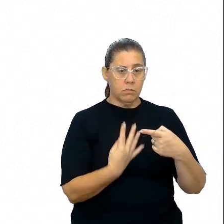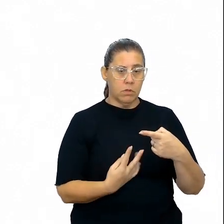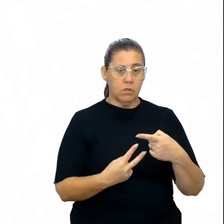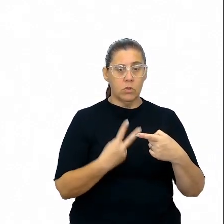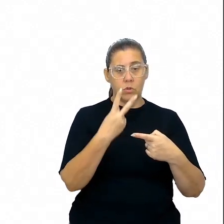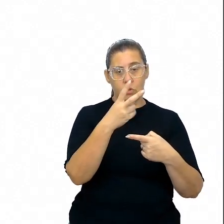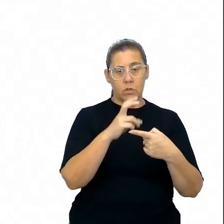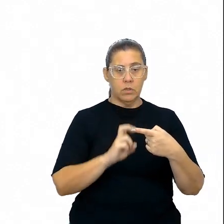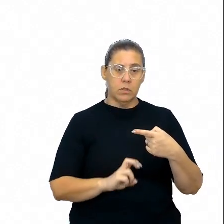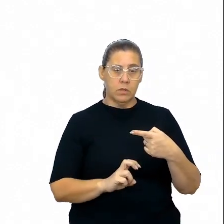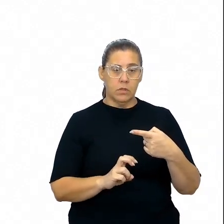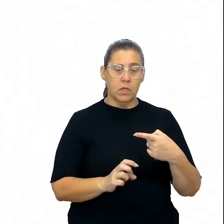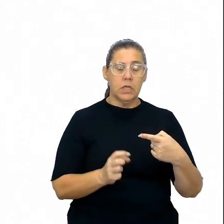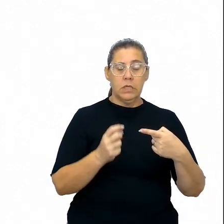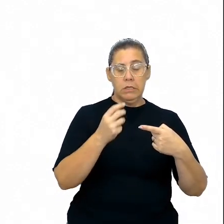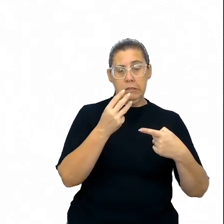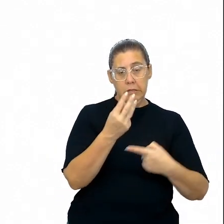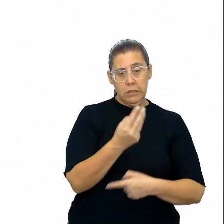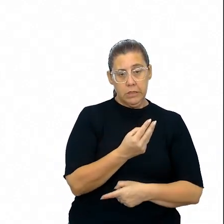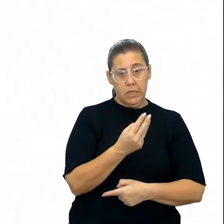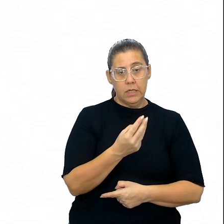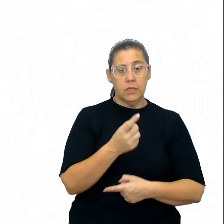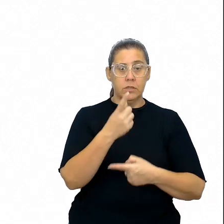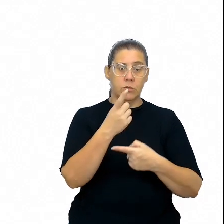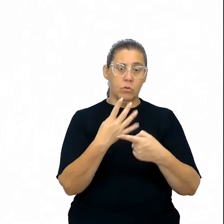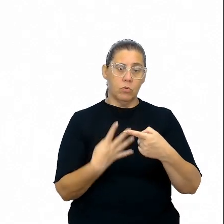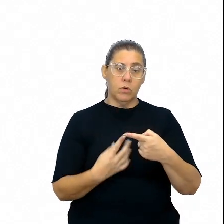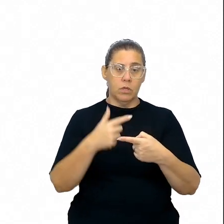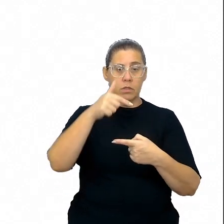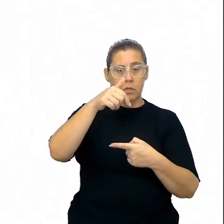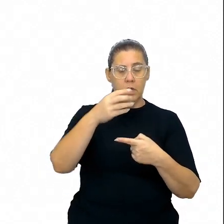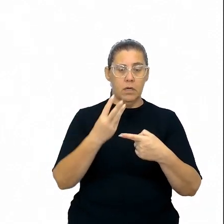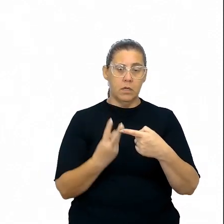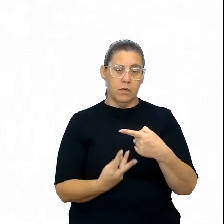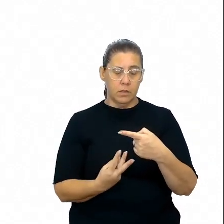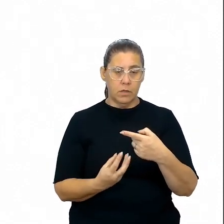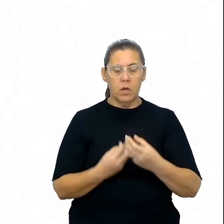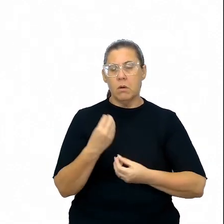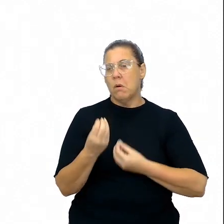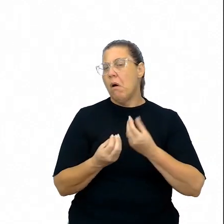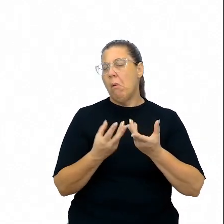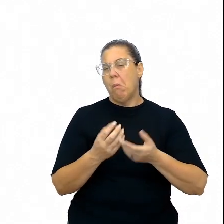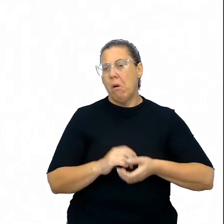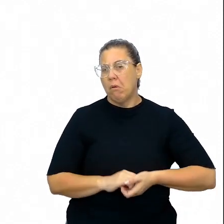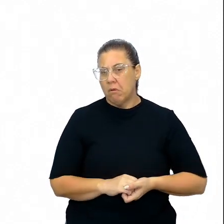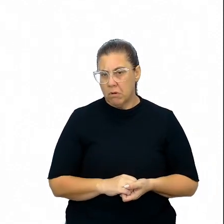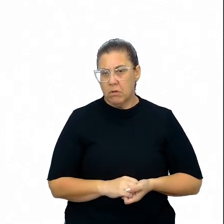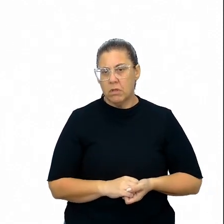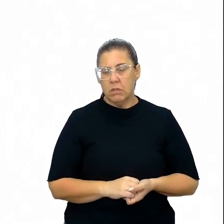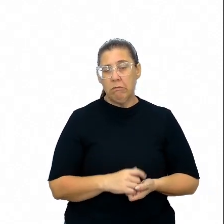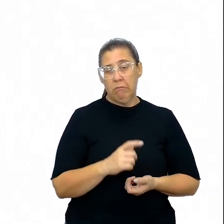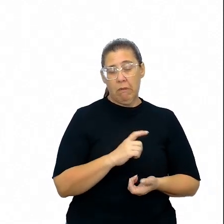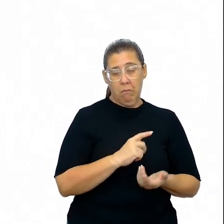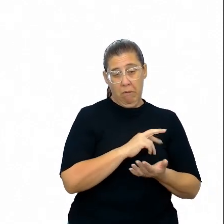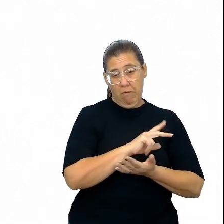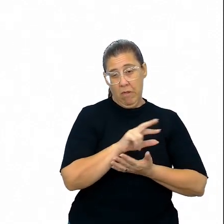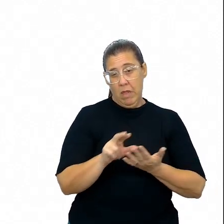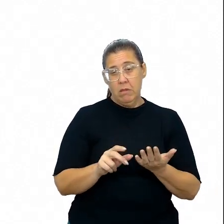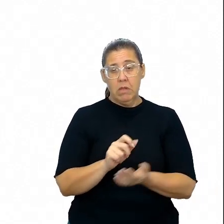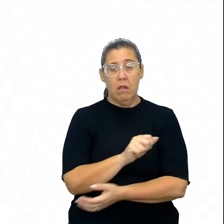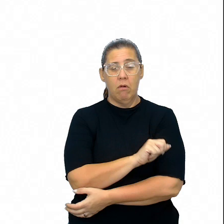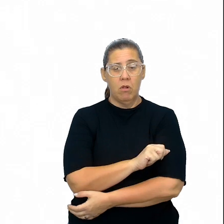quintos, 3 inteiros e 1 quarto, 7 terços. Então, como que pode, né? Tem muitos estudantes que vai colocar